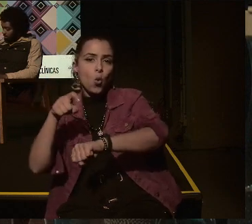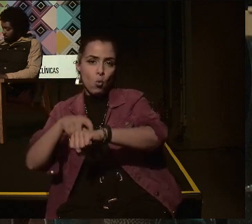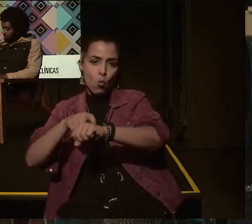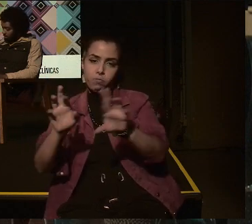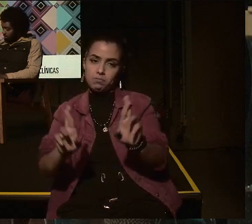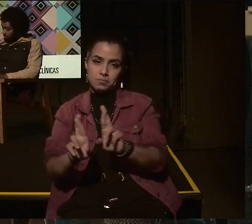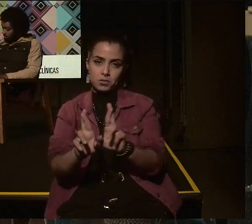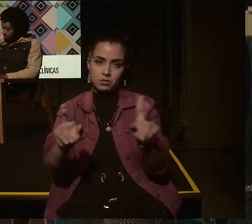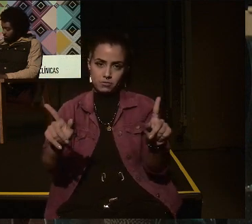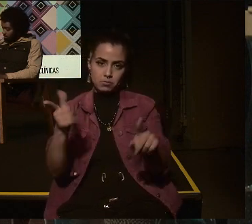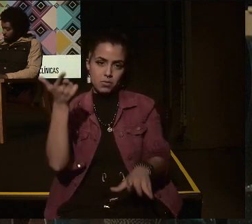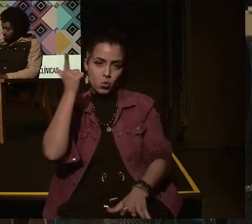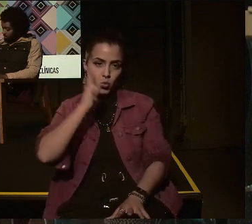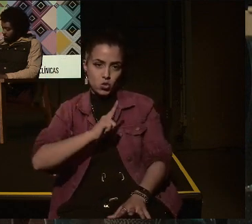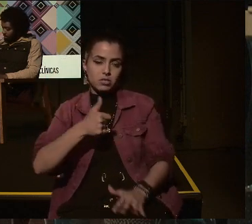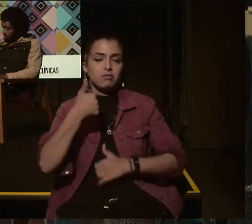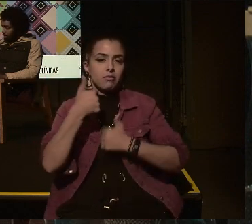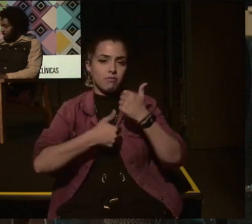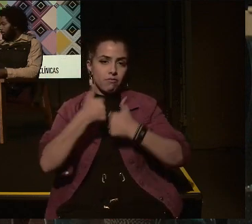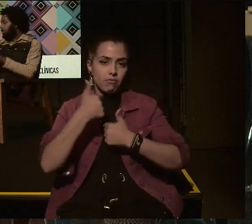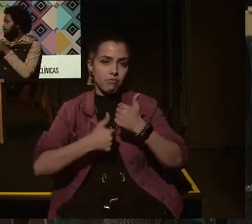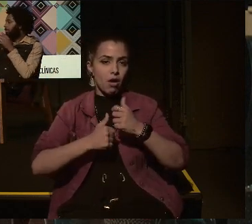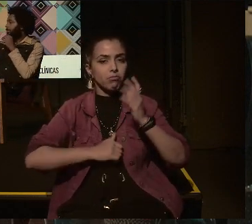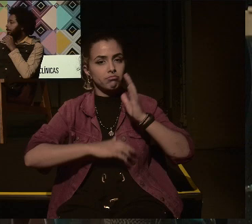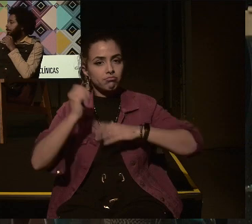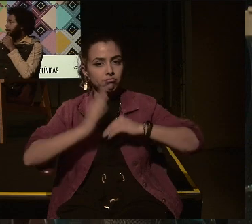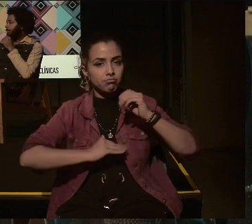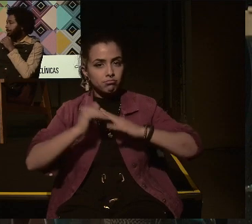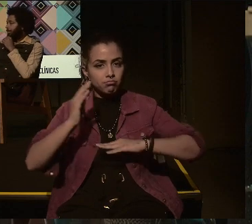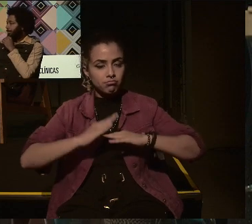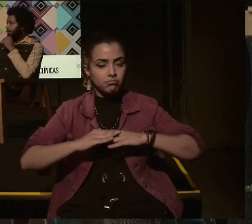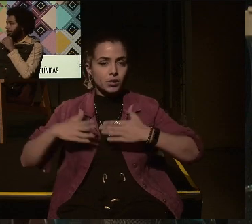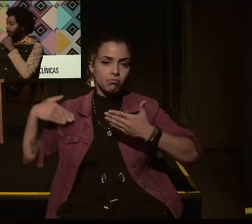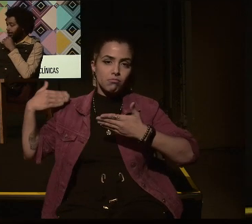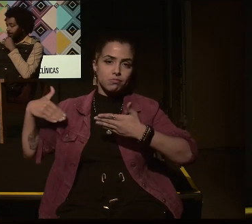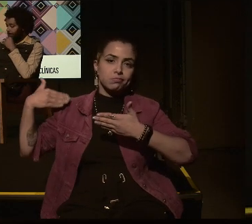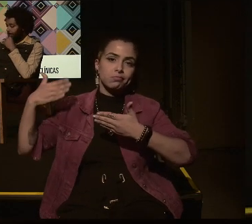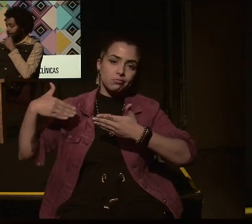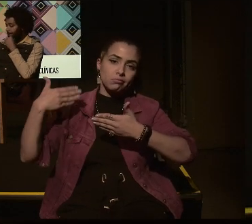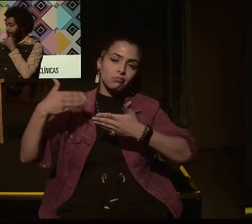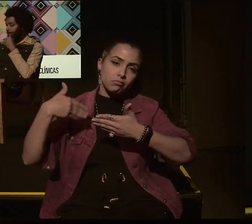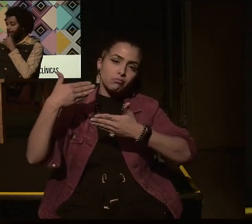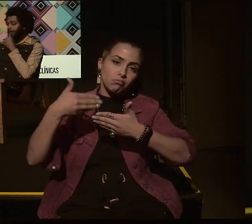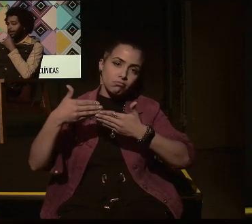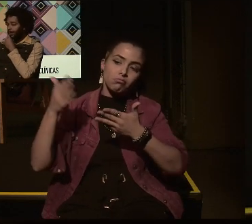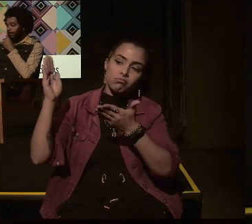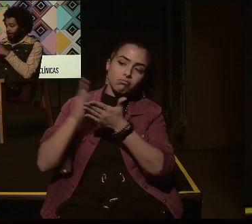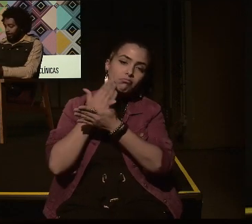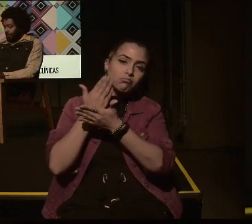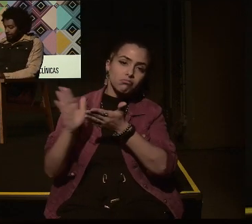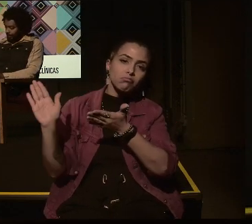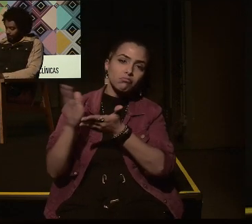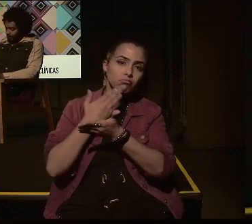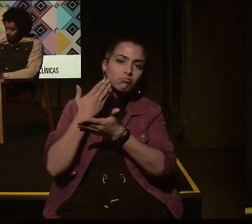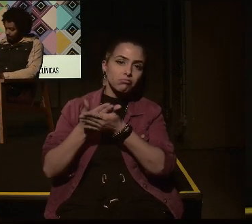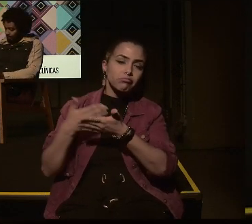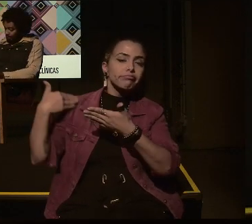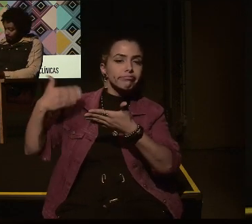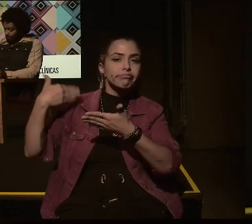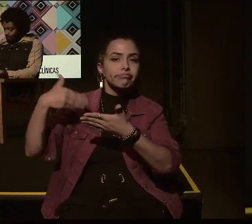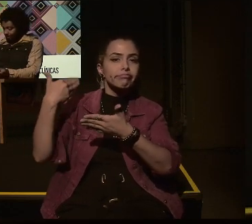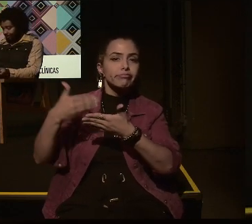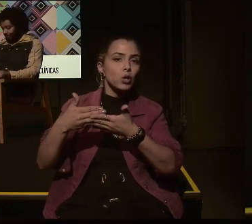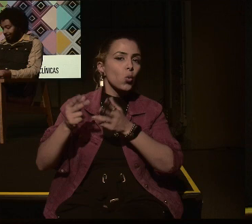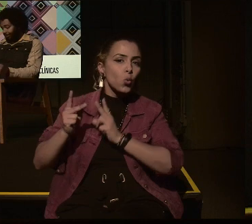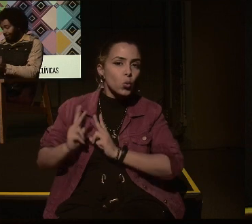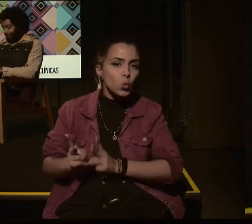para a gente jogar bola. Então, cada vez mais, a lógica da segregação ela ia se